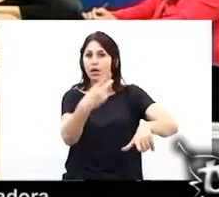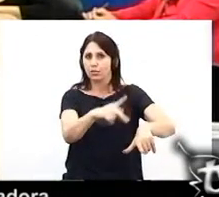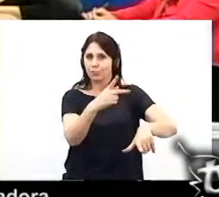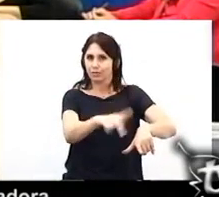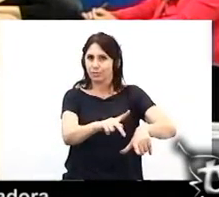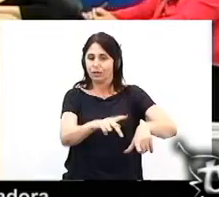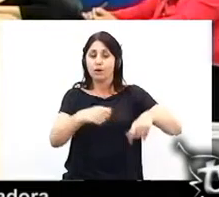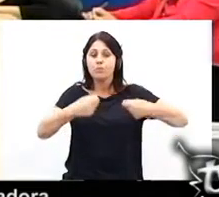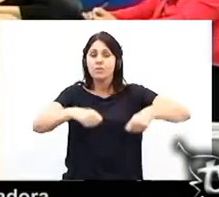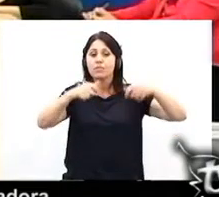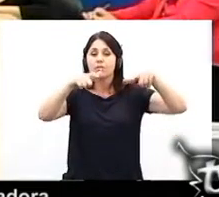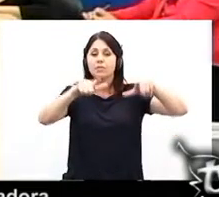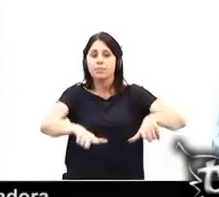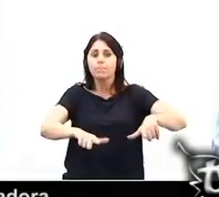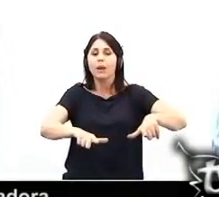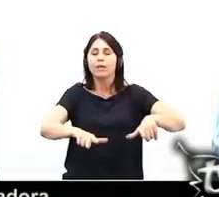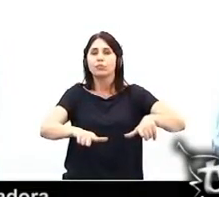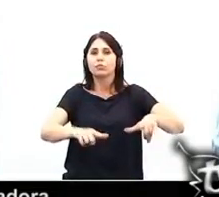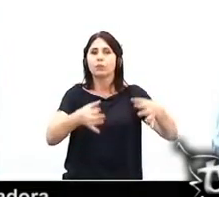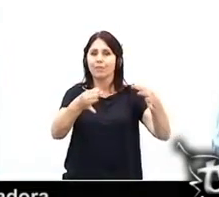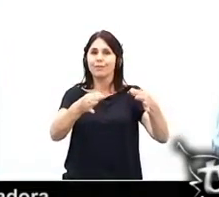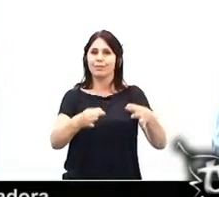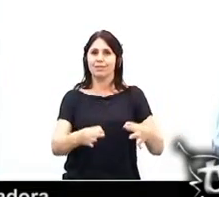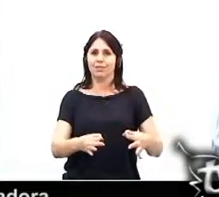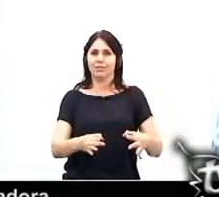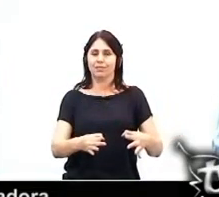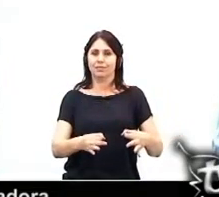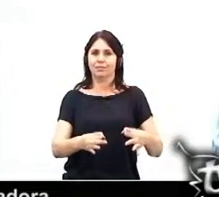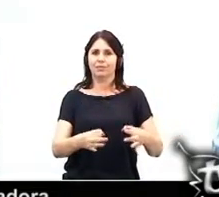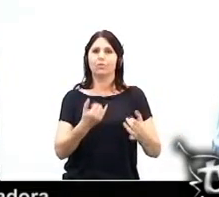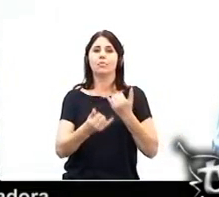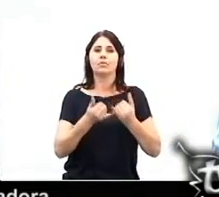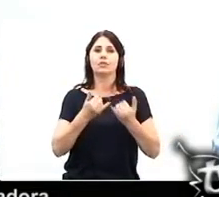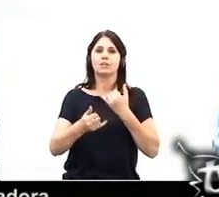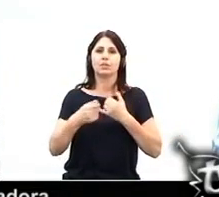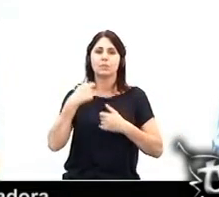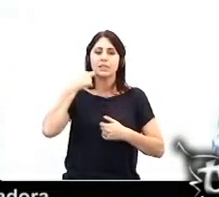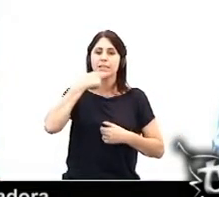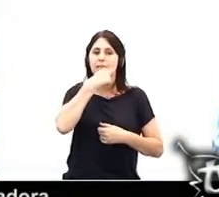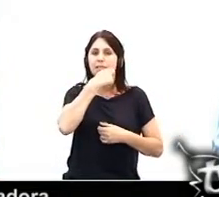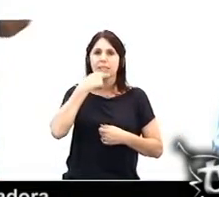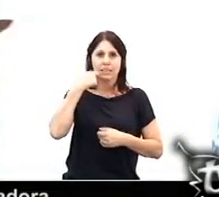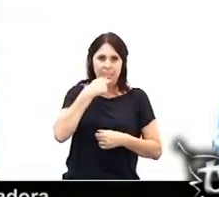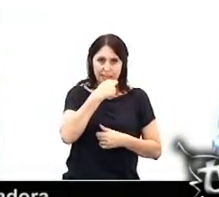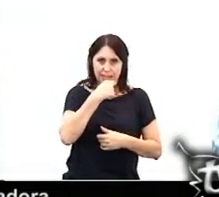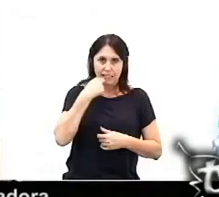né, que eles têm que ter na vida profissional deles espaços